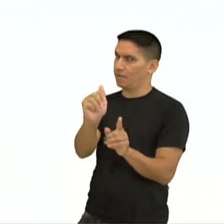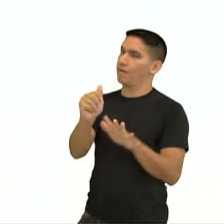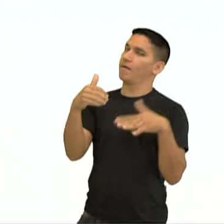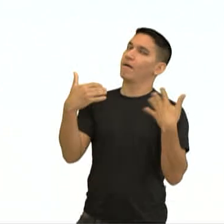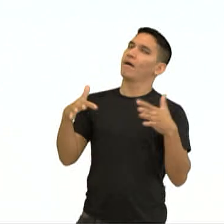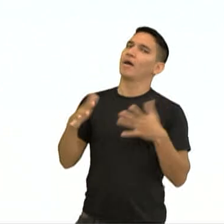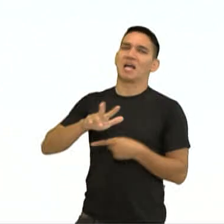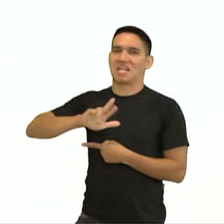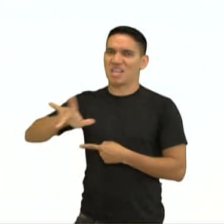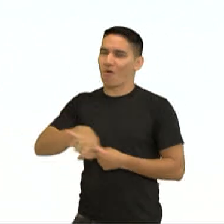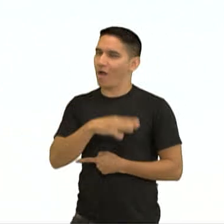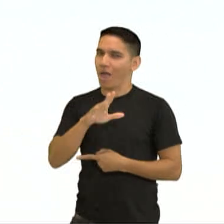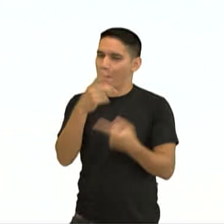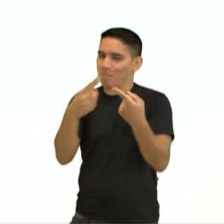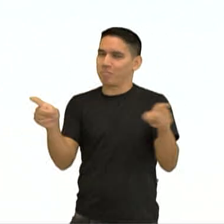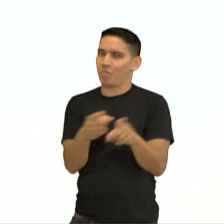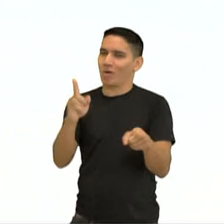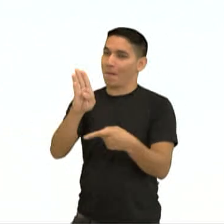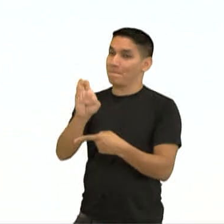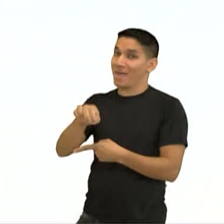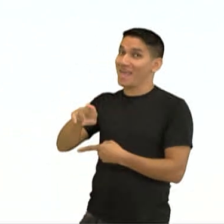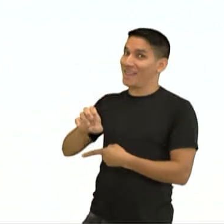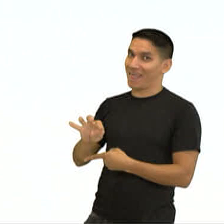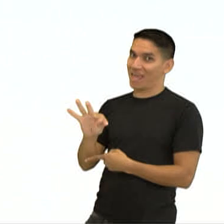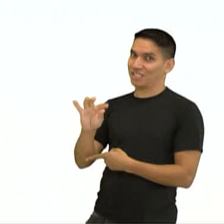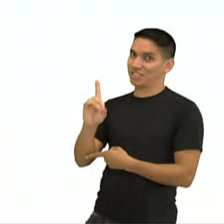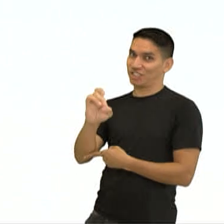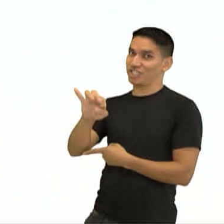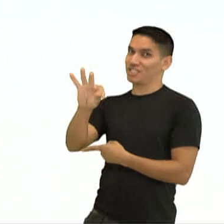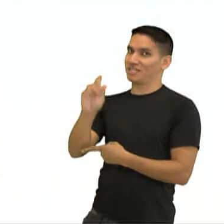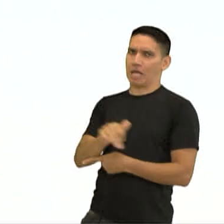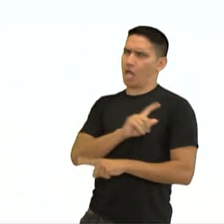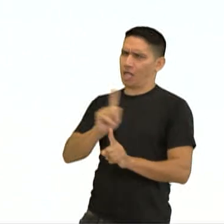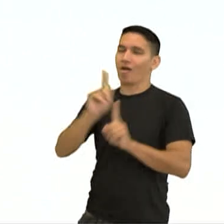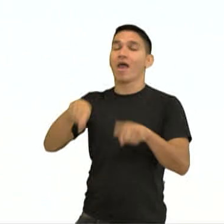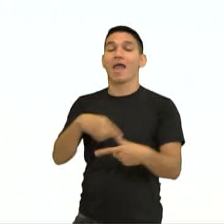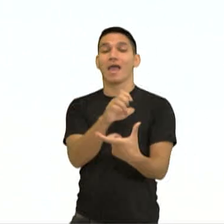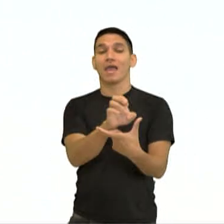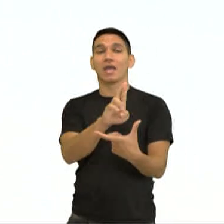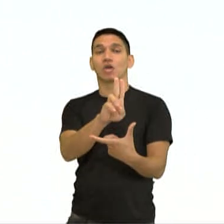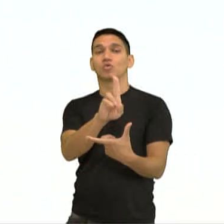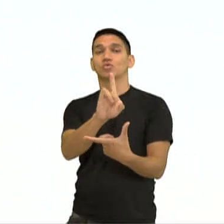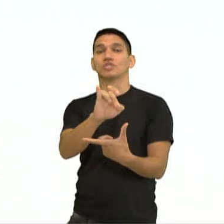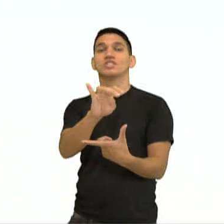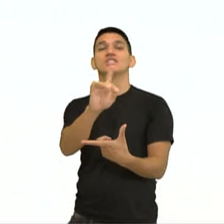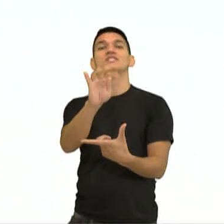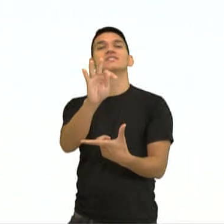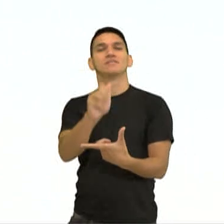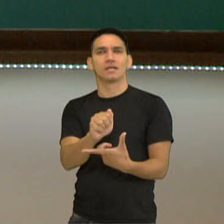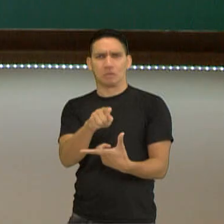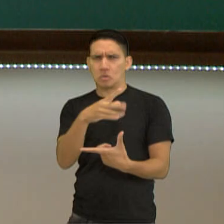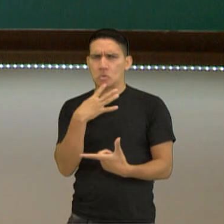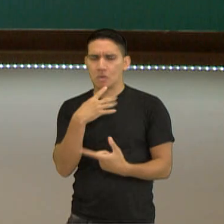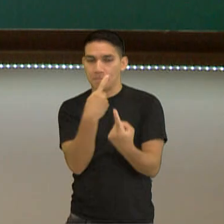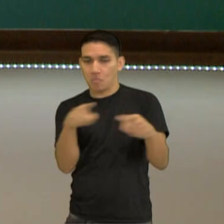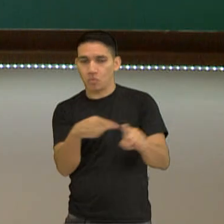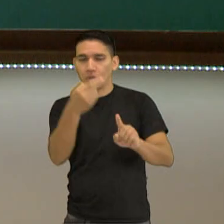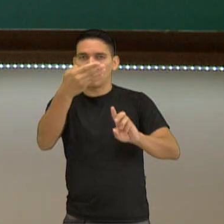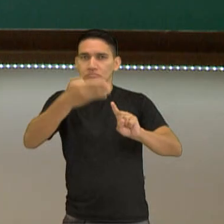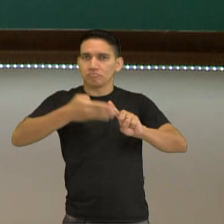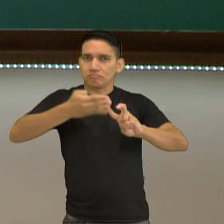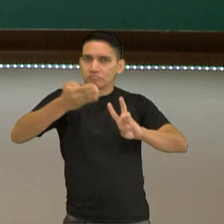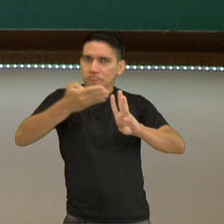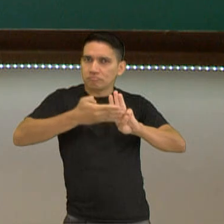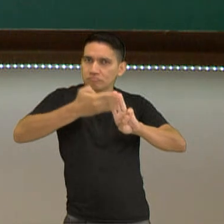é música benedita, é música erudita, hein? Você conhece a música Quatro Estações? Né? Quais são as